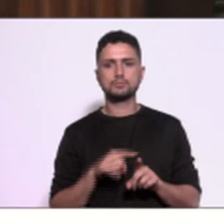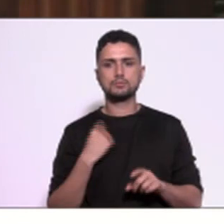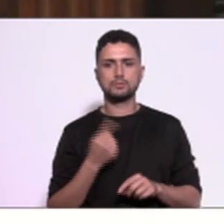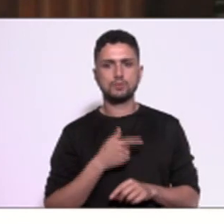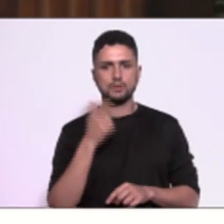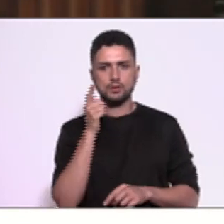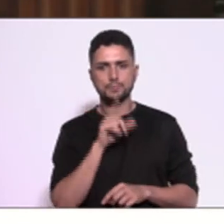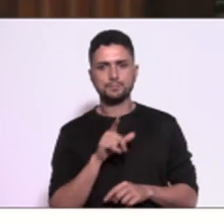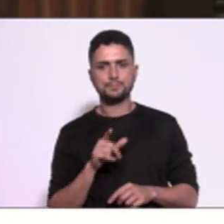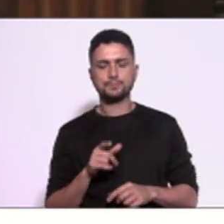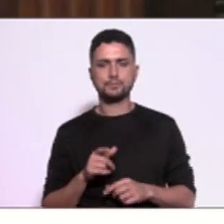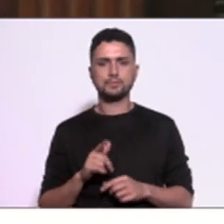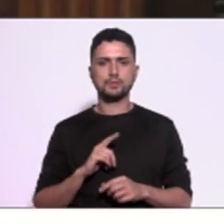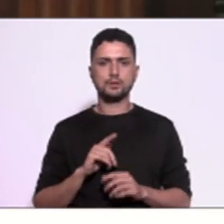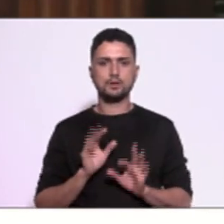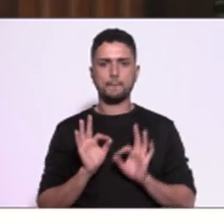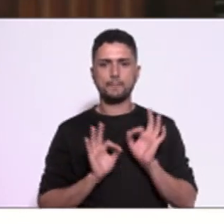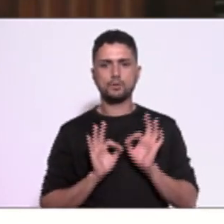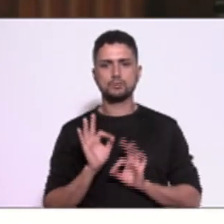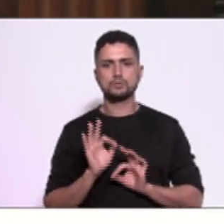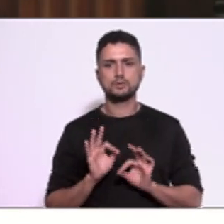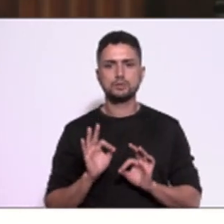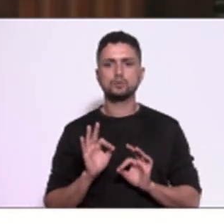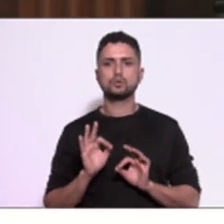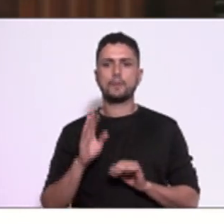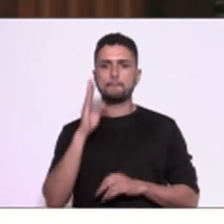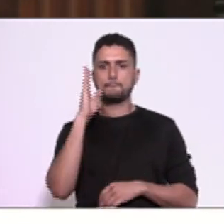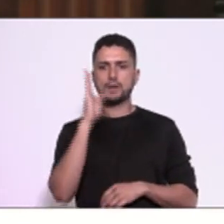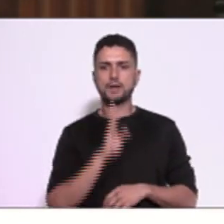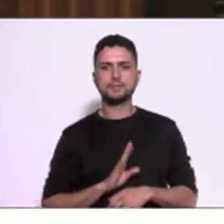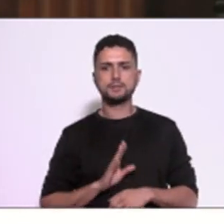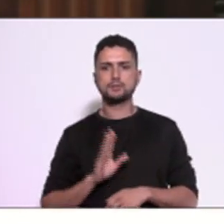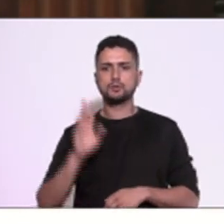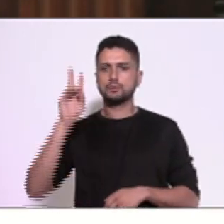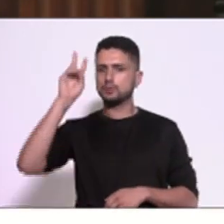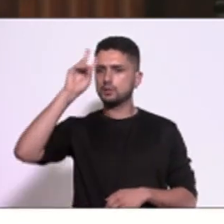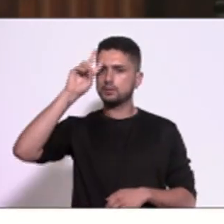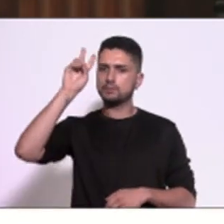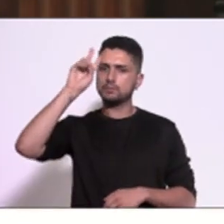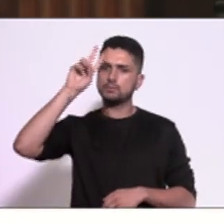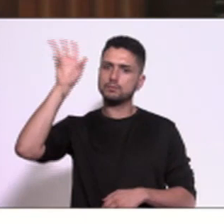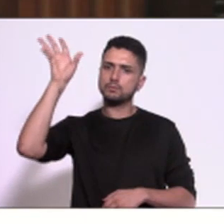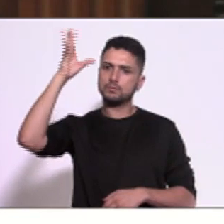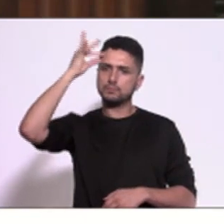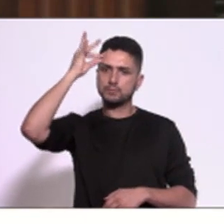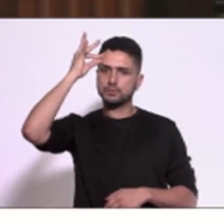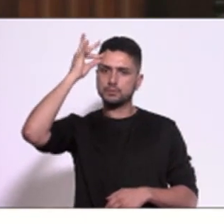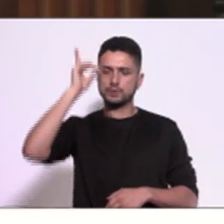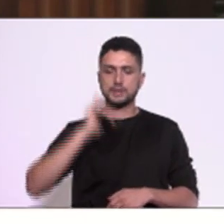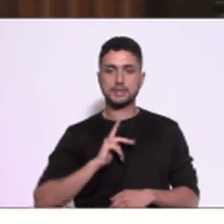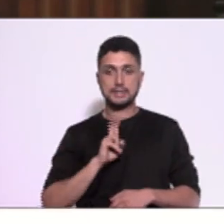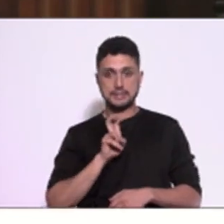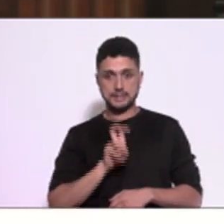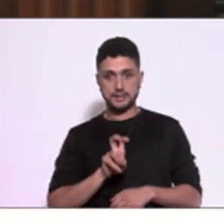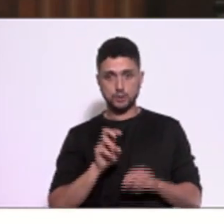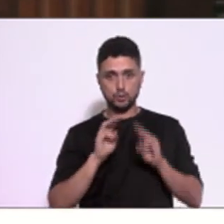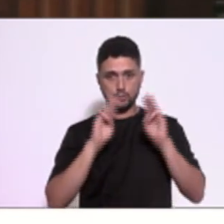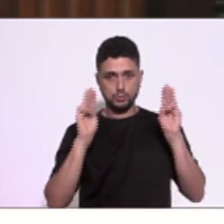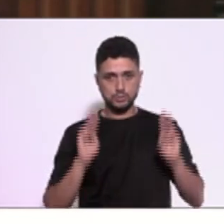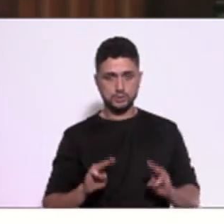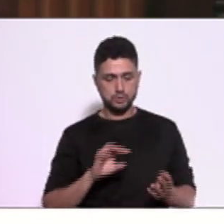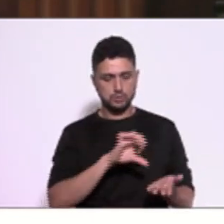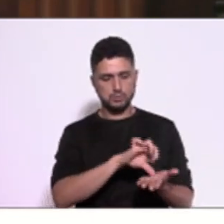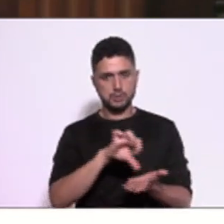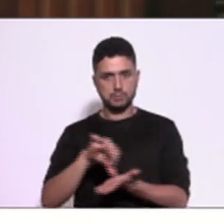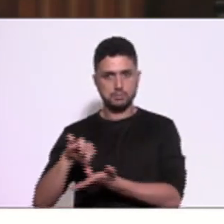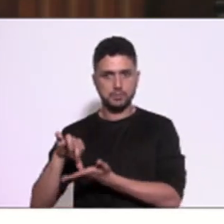aqui o projeto Caminhos do Brasil Memória. De um lado aqui a gente tem 5 museus que fazem parte desse projeto, do outro estávamos